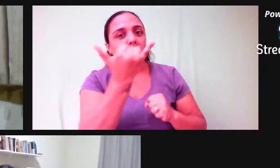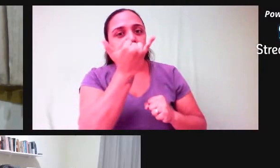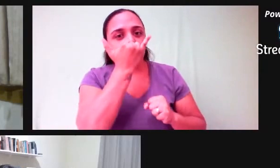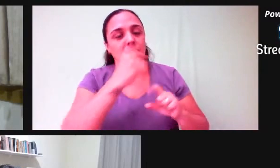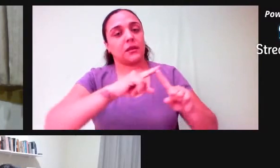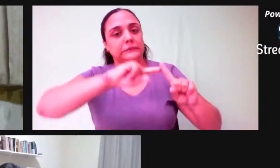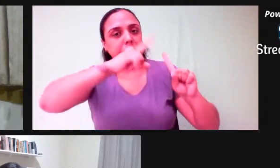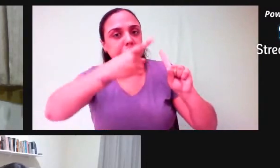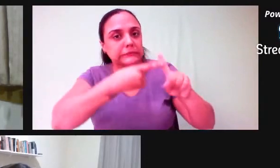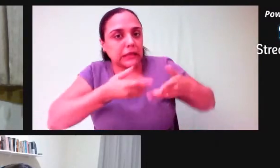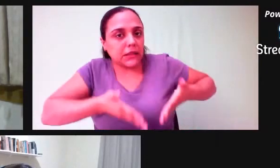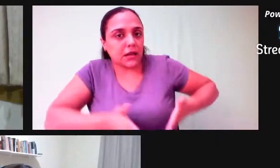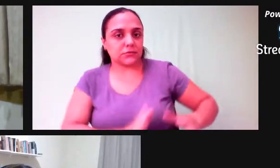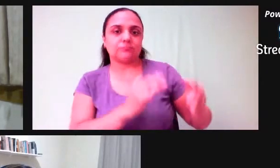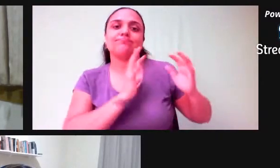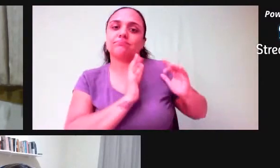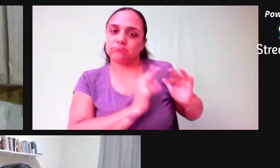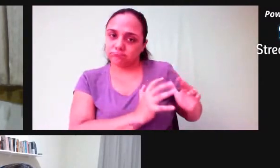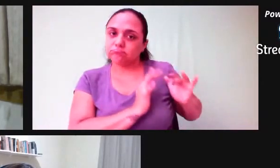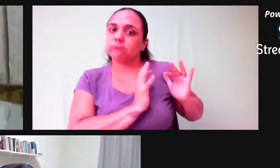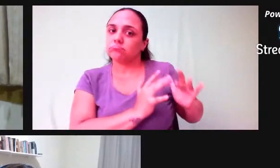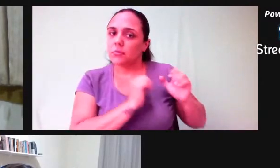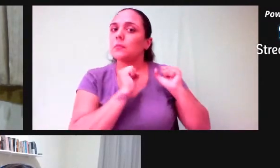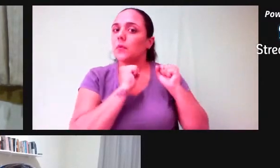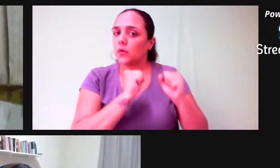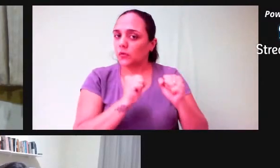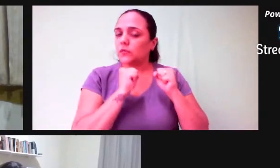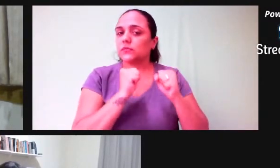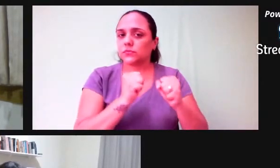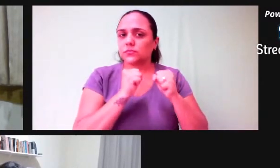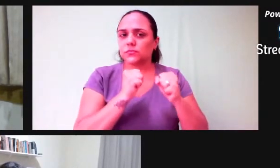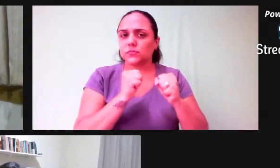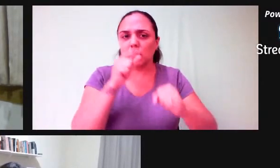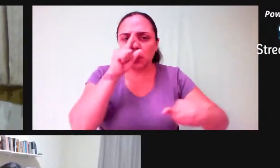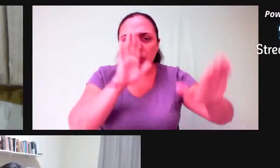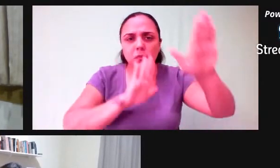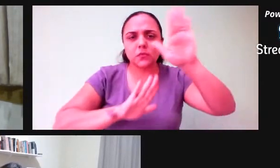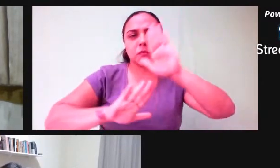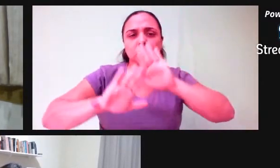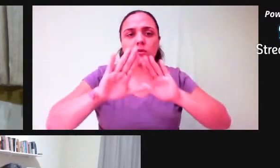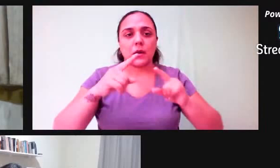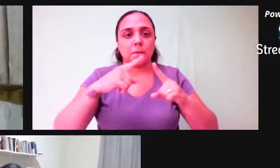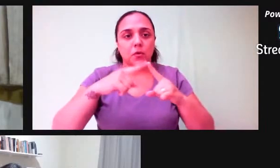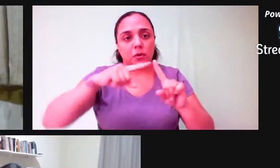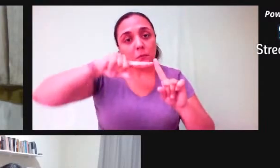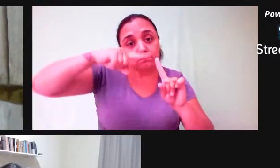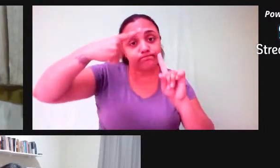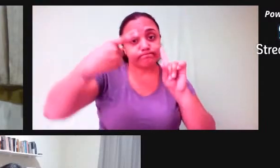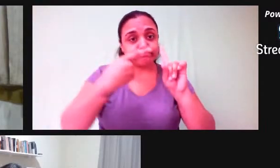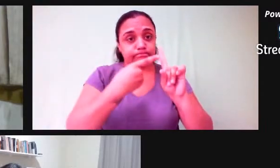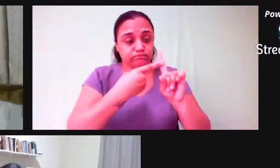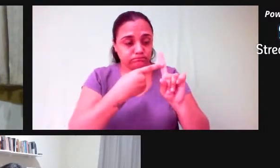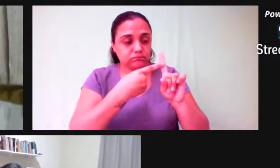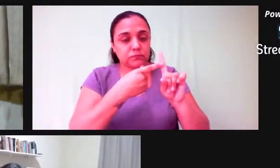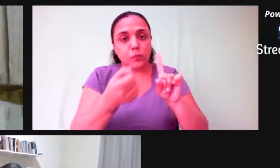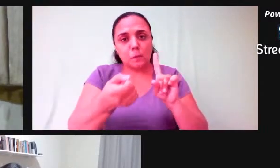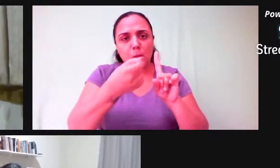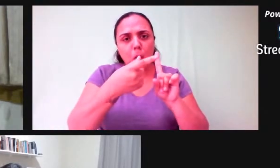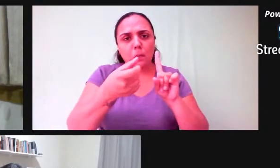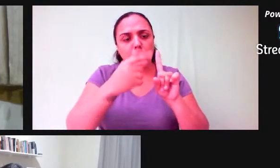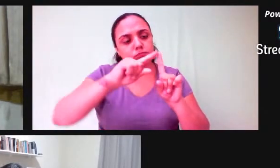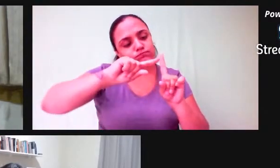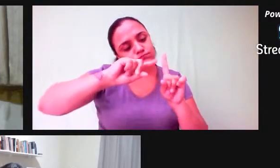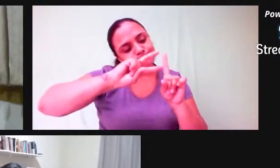envolvida com a alteração de microbiota. Então, a microbiota da mãe, né, o bioma materno, também tem uma forte influência